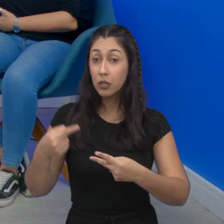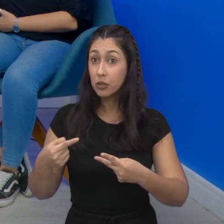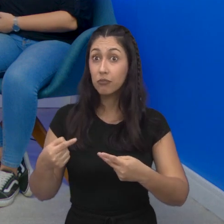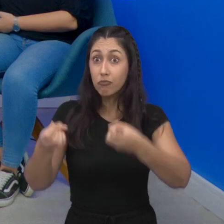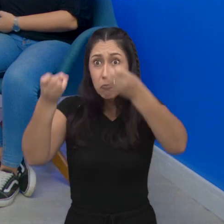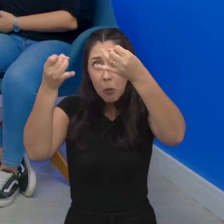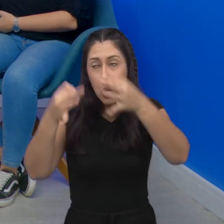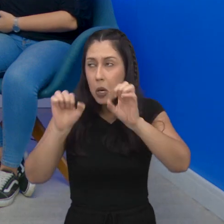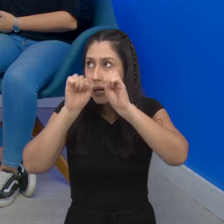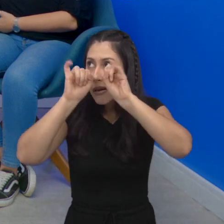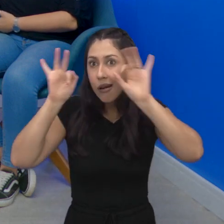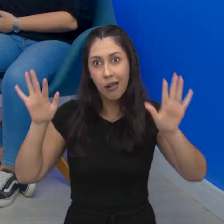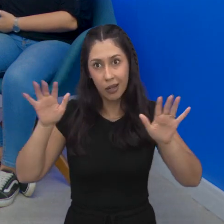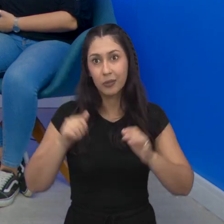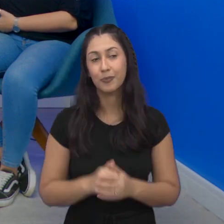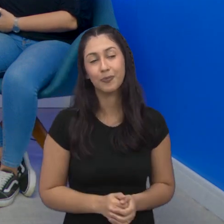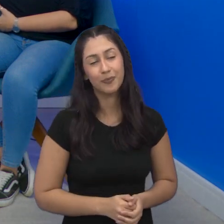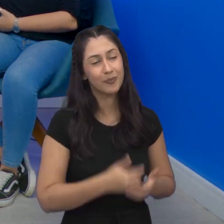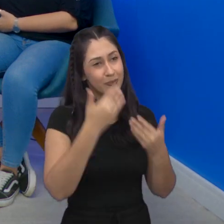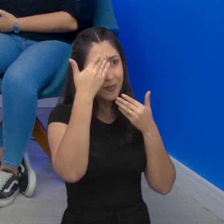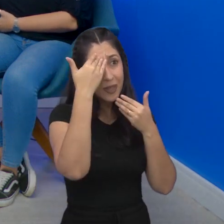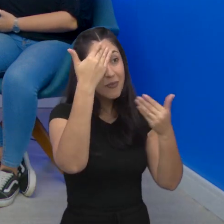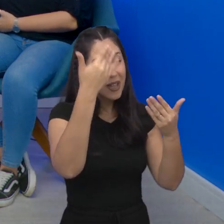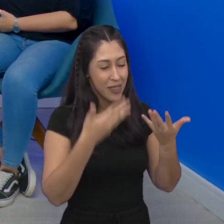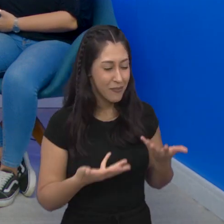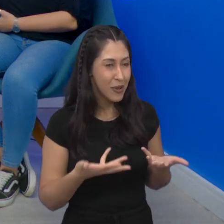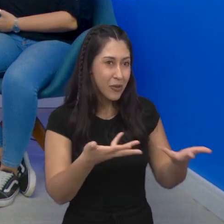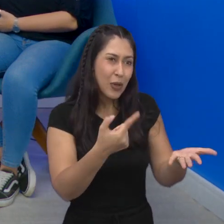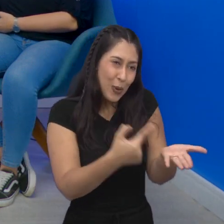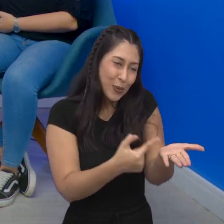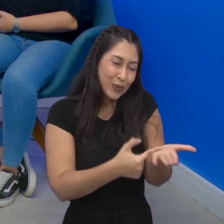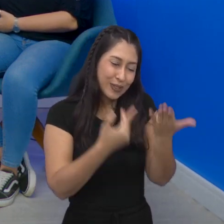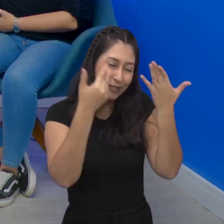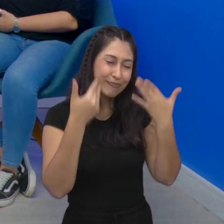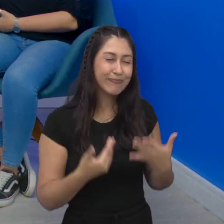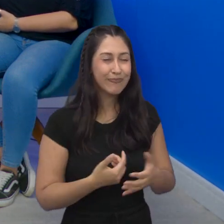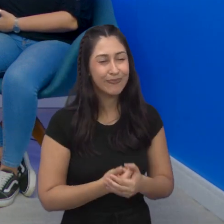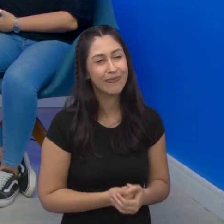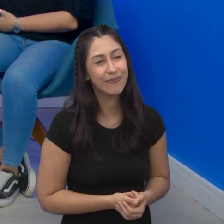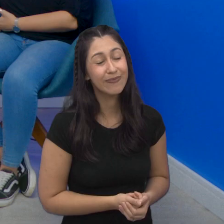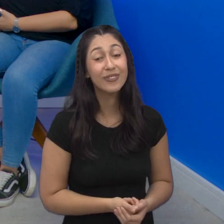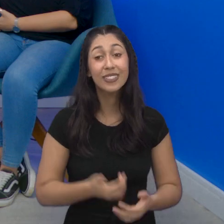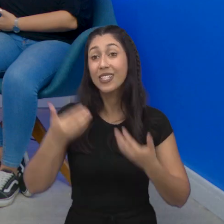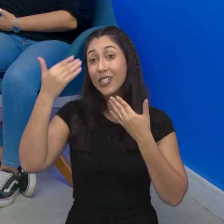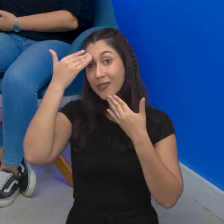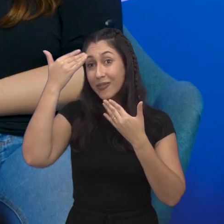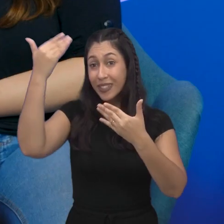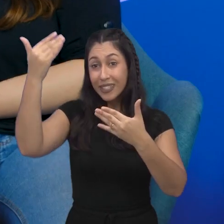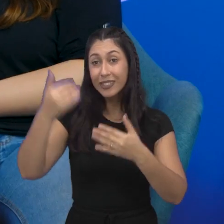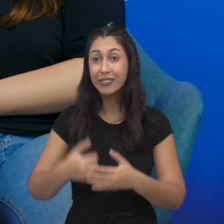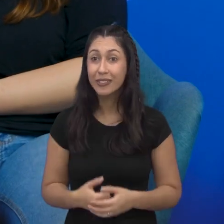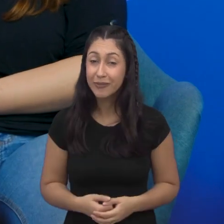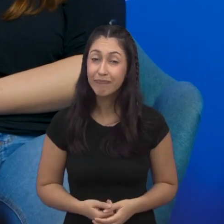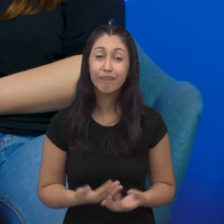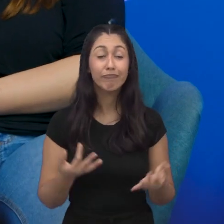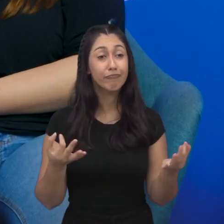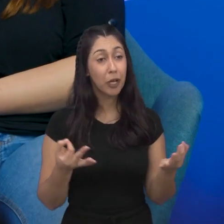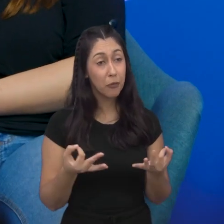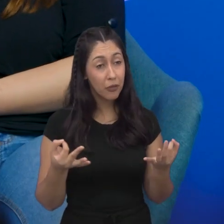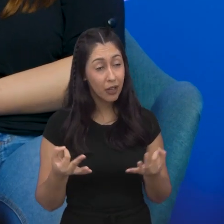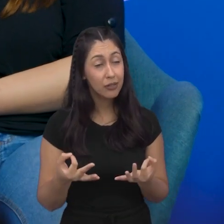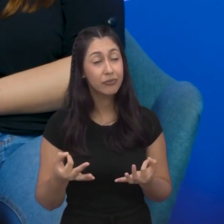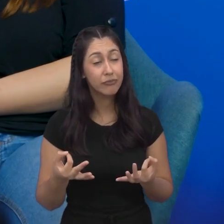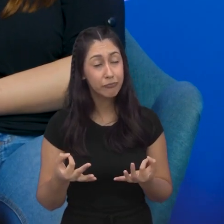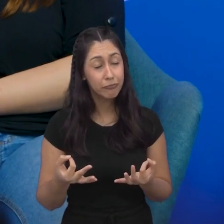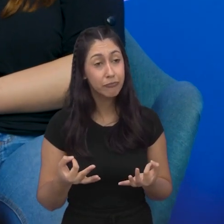Política, foi muito esclarecedora essa conversa. Obrigado pelo convite, contem sempre comigo. Muito obrigada, William.